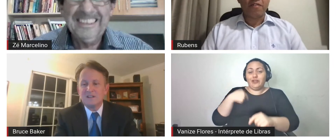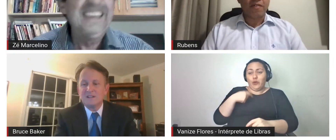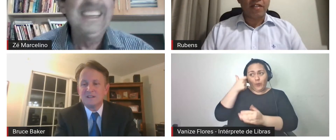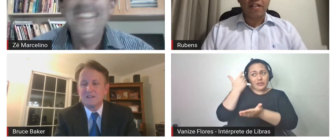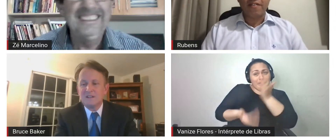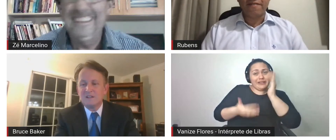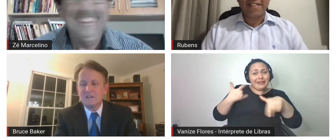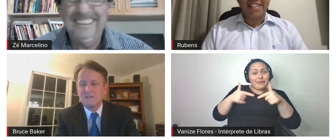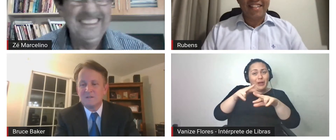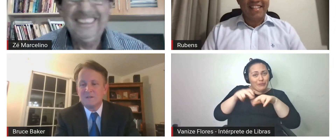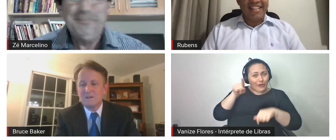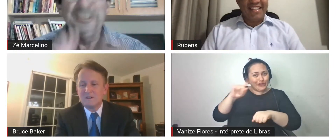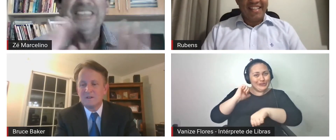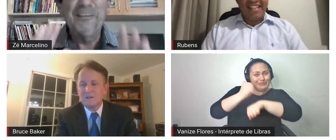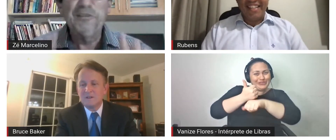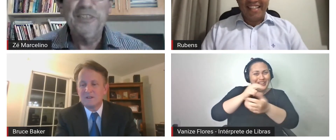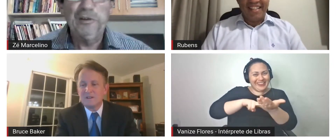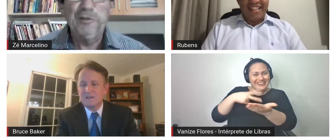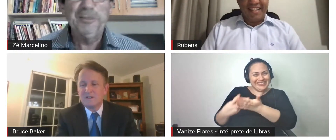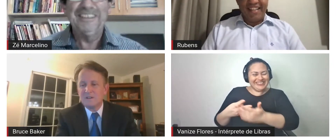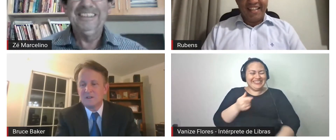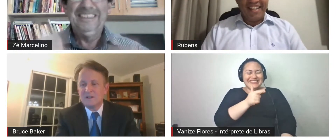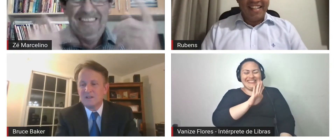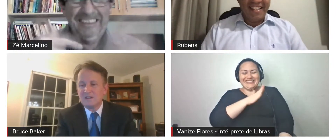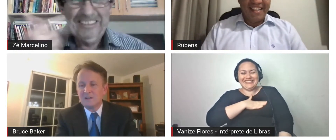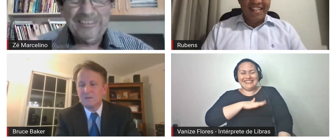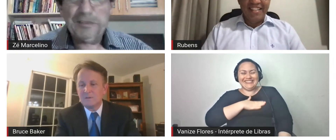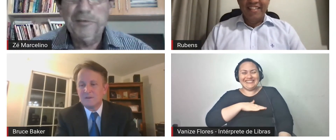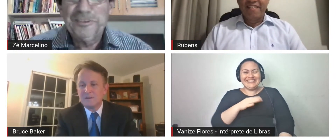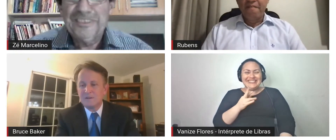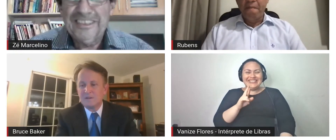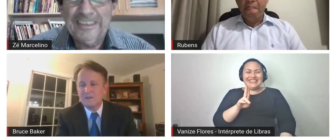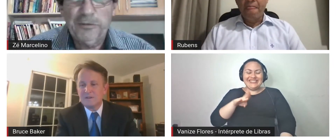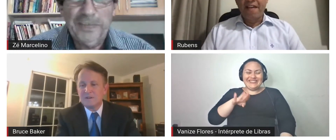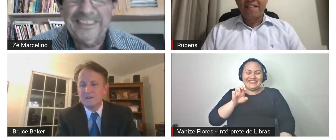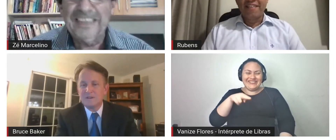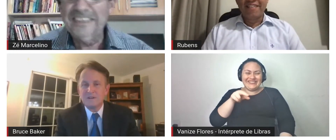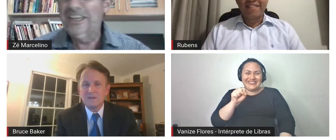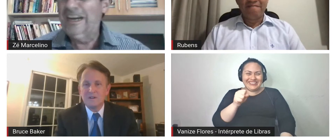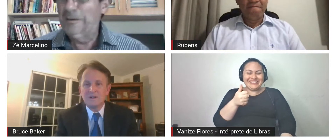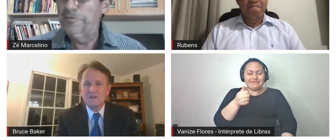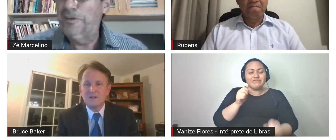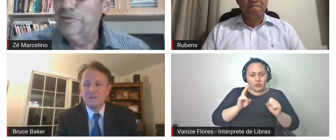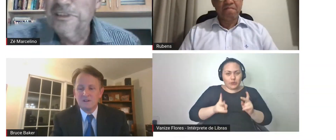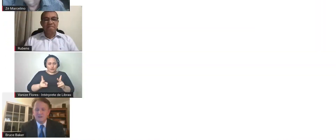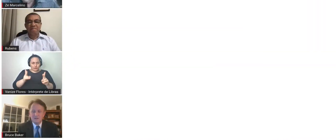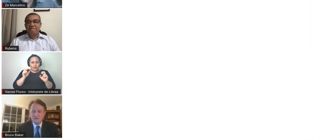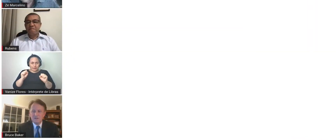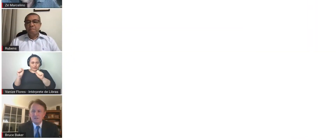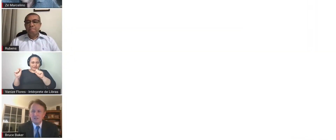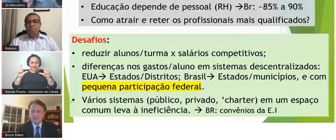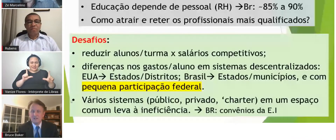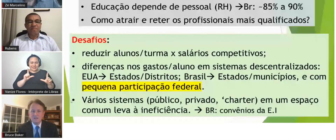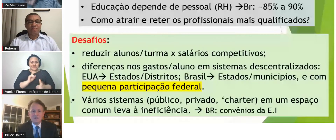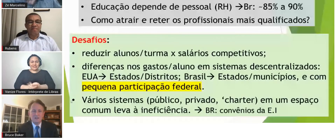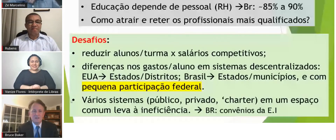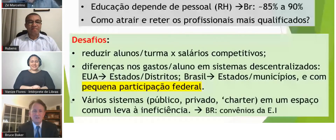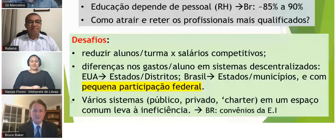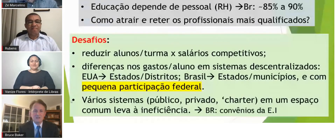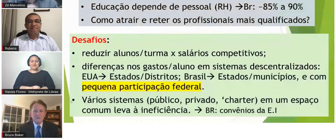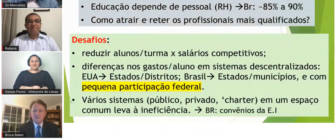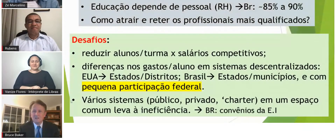senhor. Fique tranquilo, Rubens. Vamos, a sequência aí, Thiago, por favor.